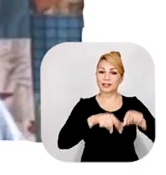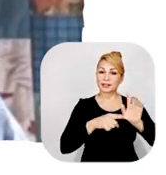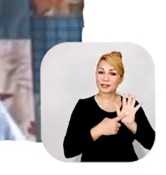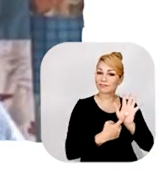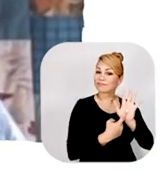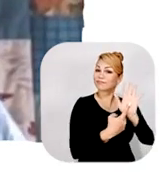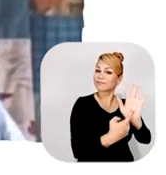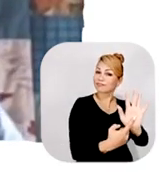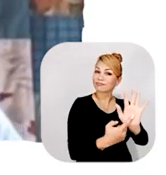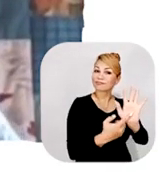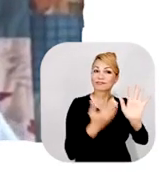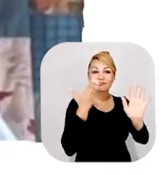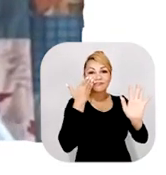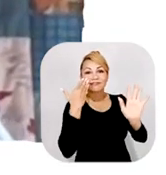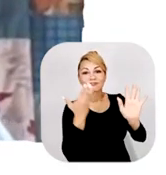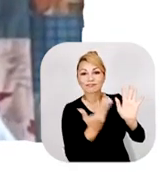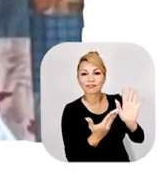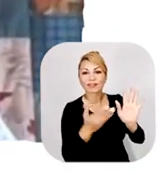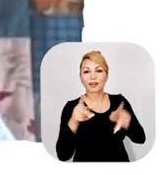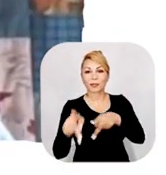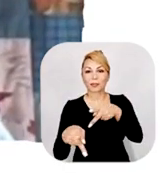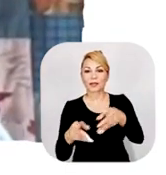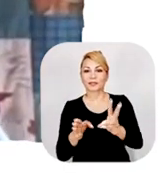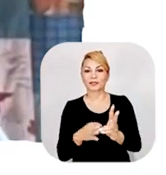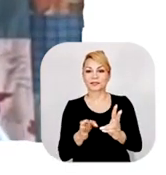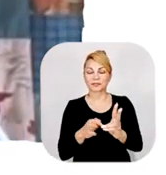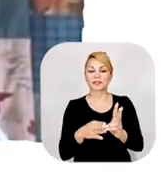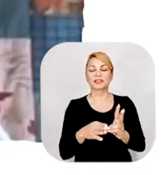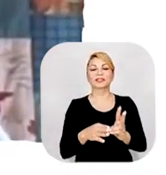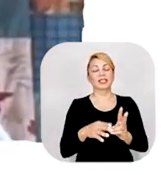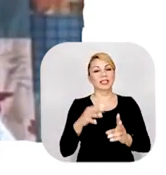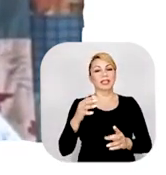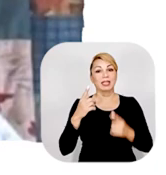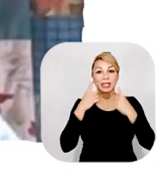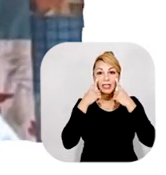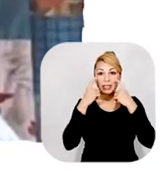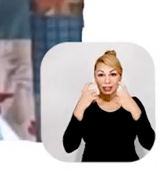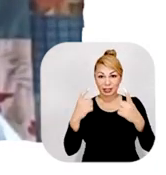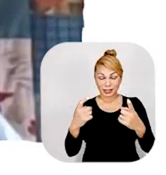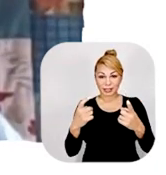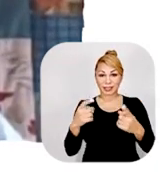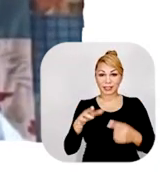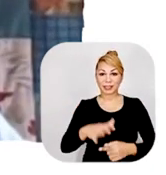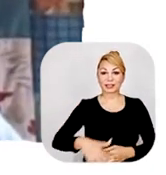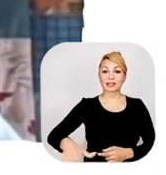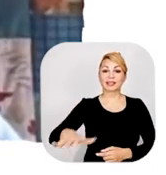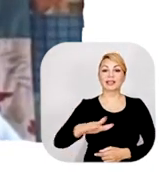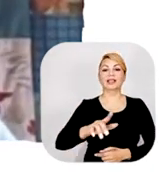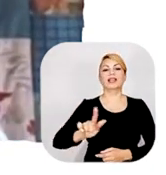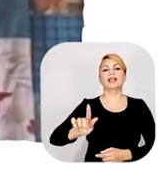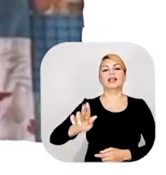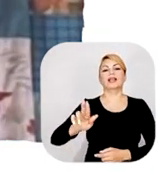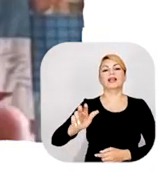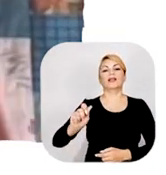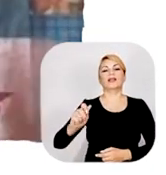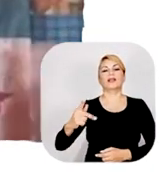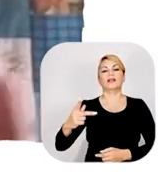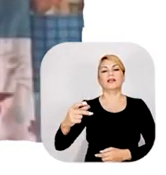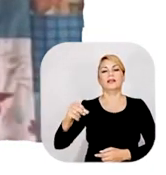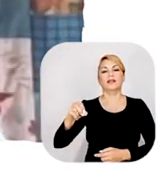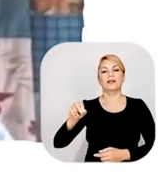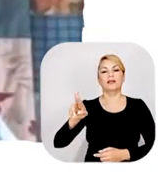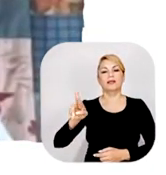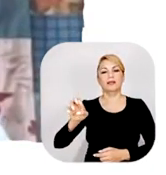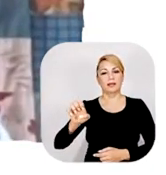para os próprios povos indígenas. O interessante da região da Vala de Guaporé, de